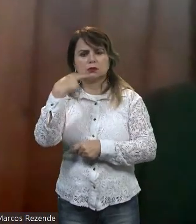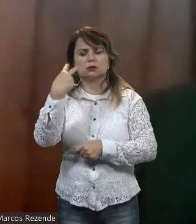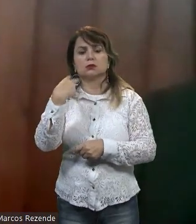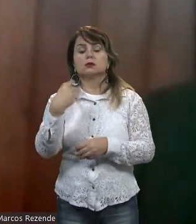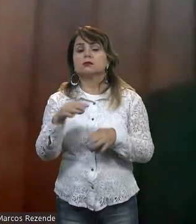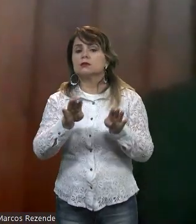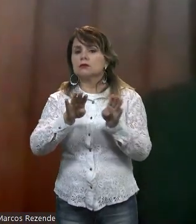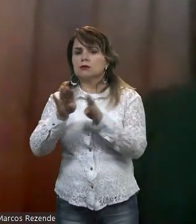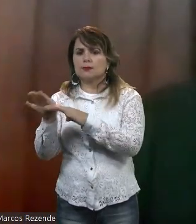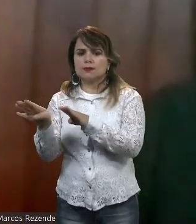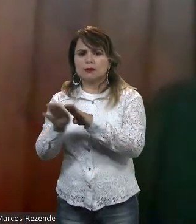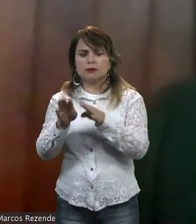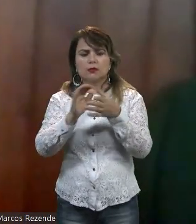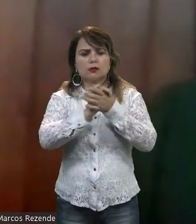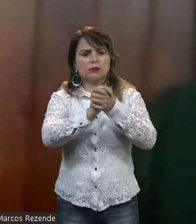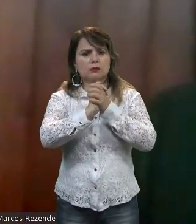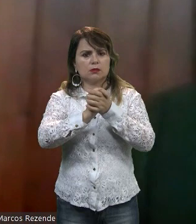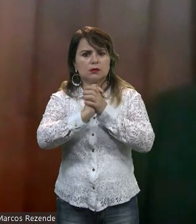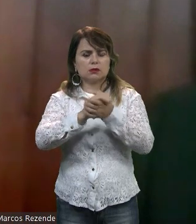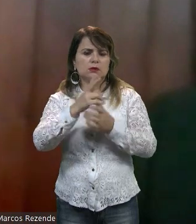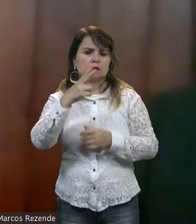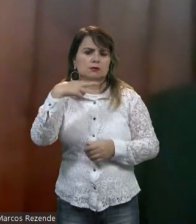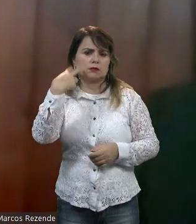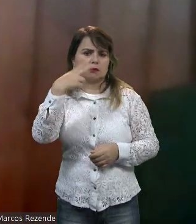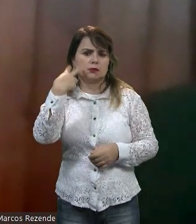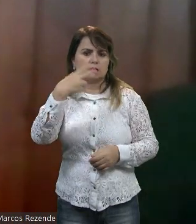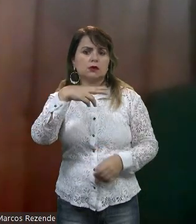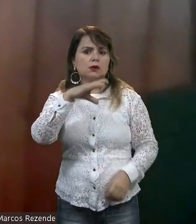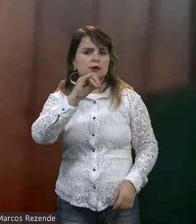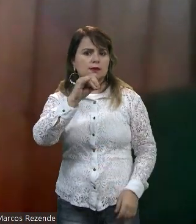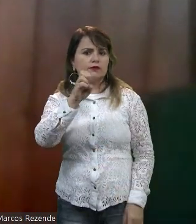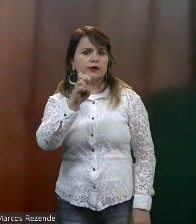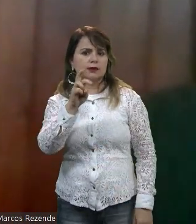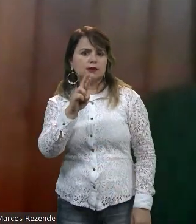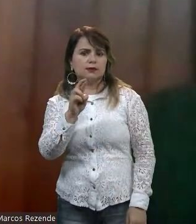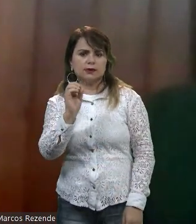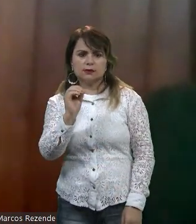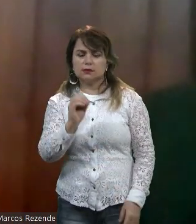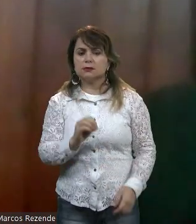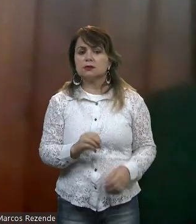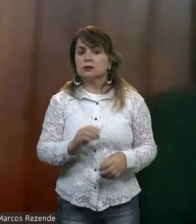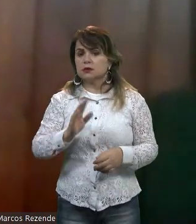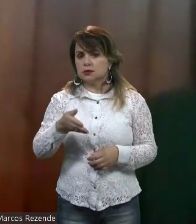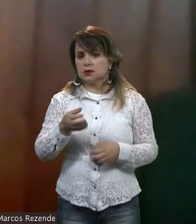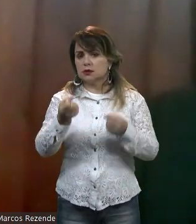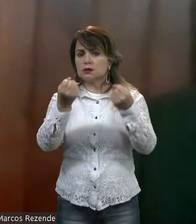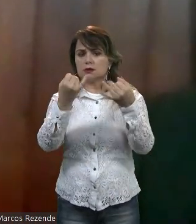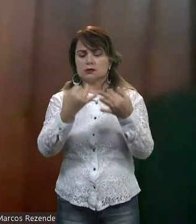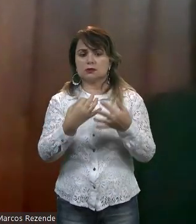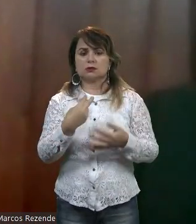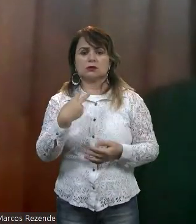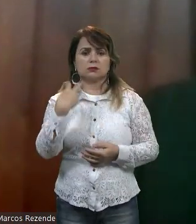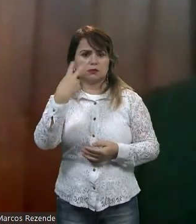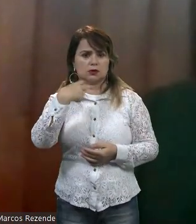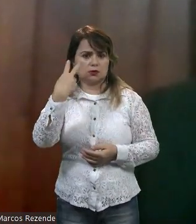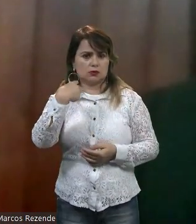Complementarmos a fala que foi dita aqui pelo vereador Cícero, pelo vereador Damasceno, pelo vereador Zé